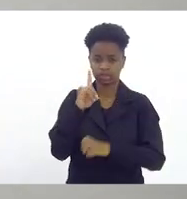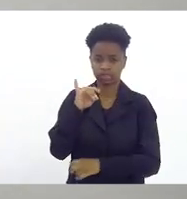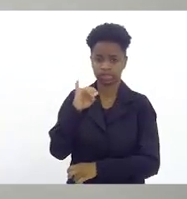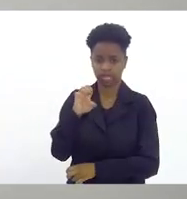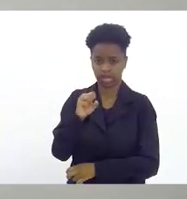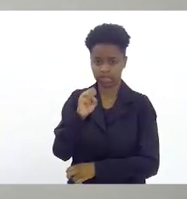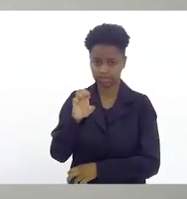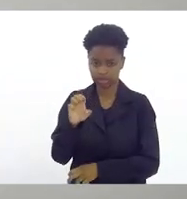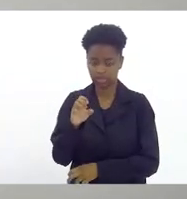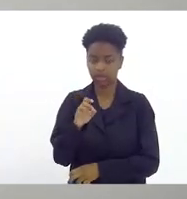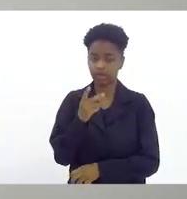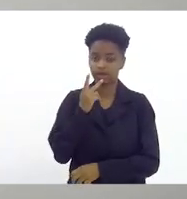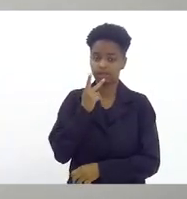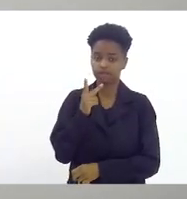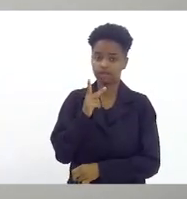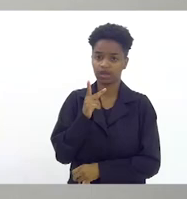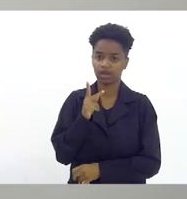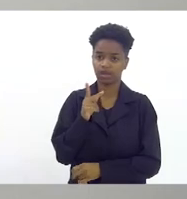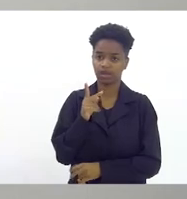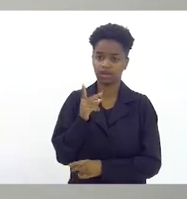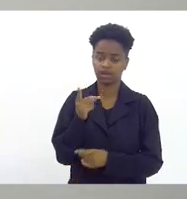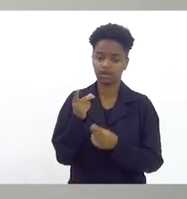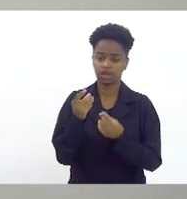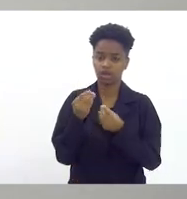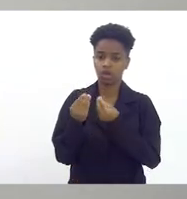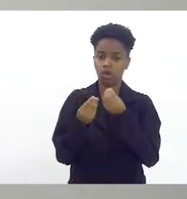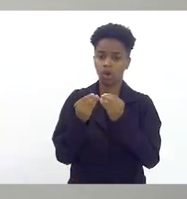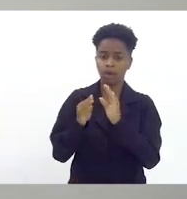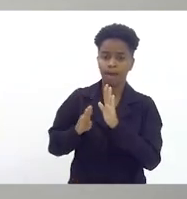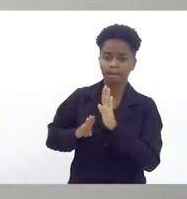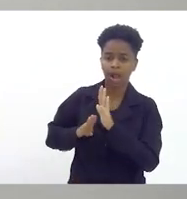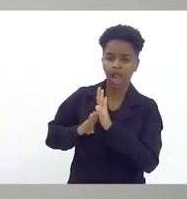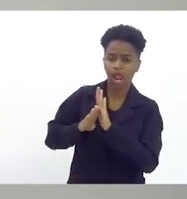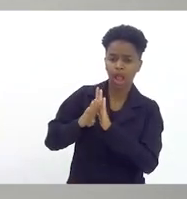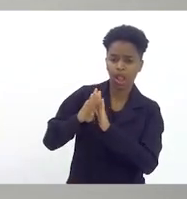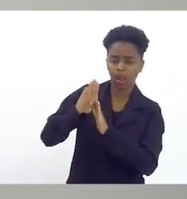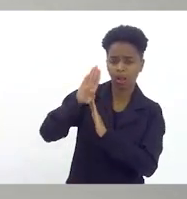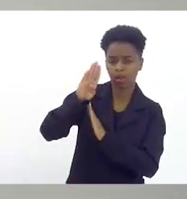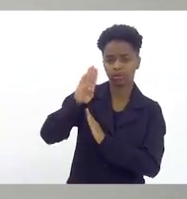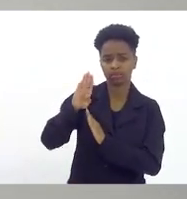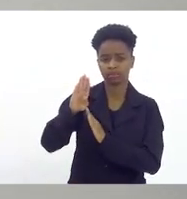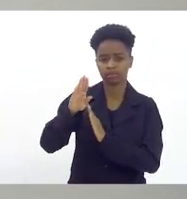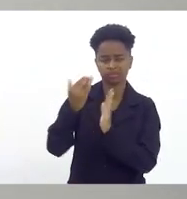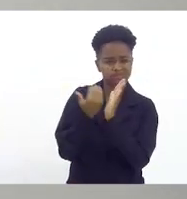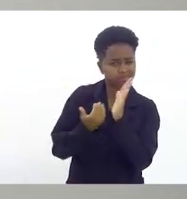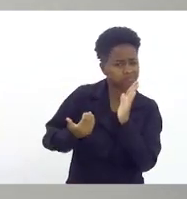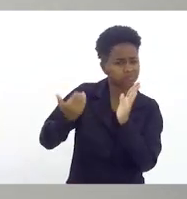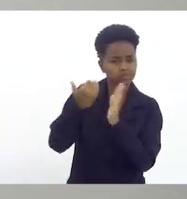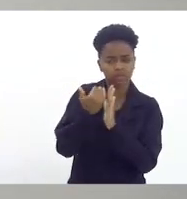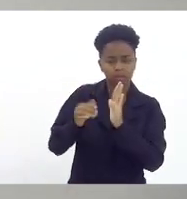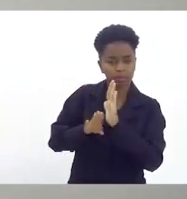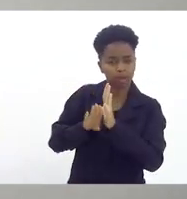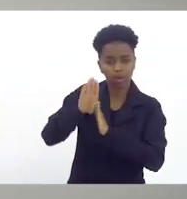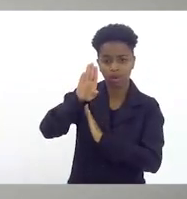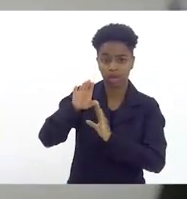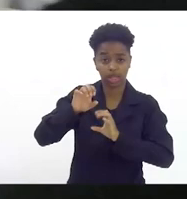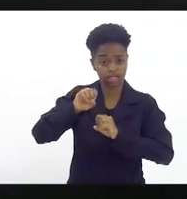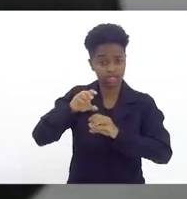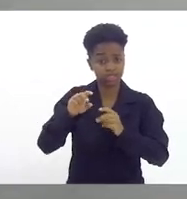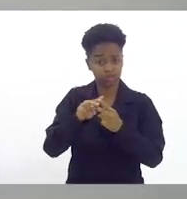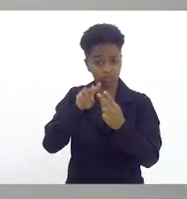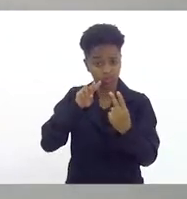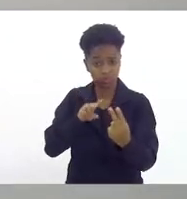questão do crescimento exponencial da educação a